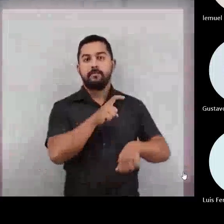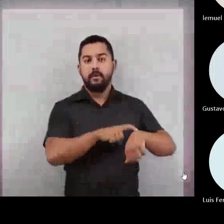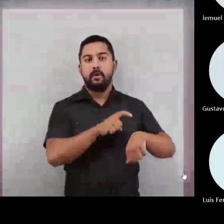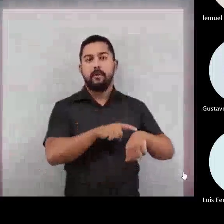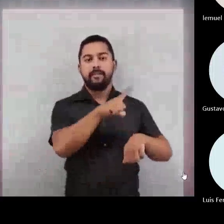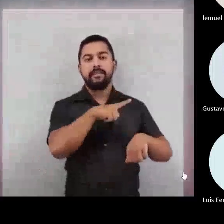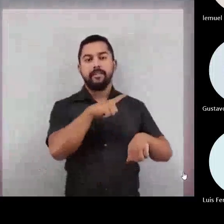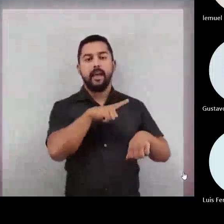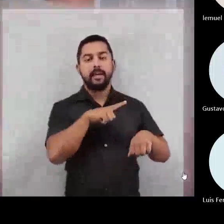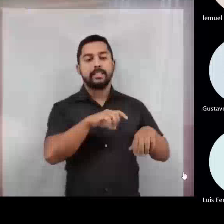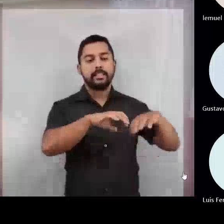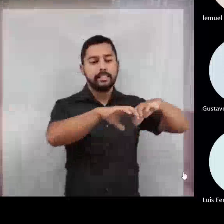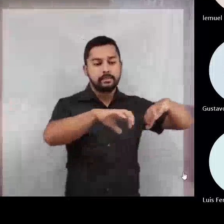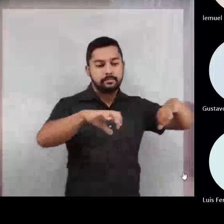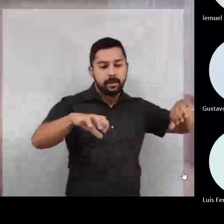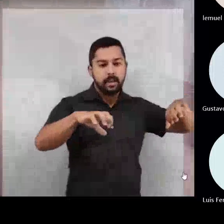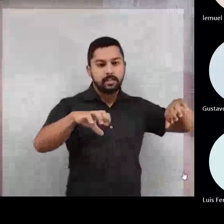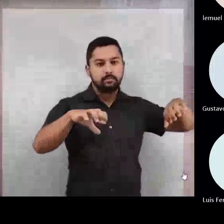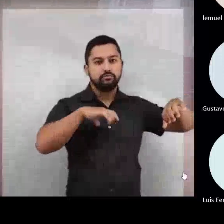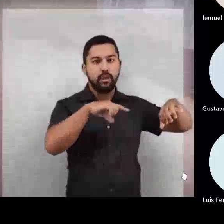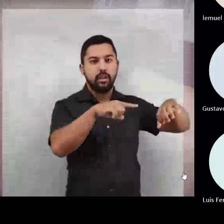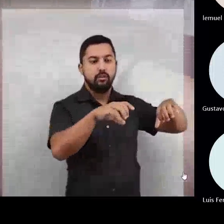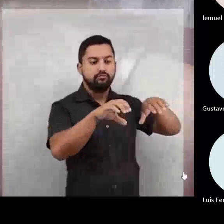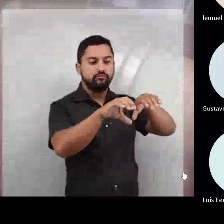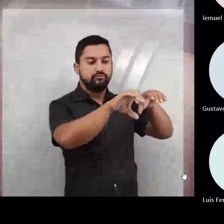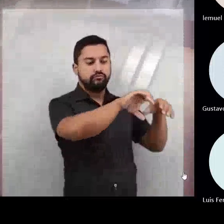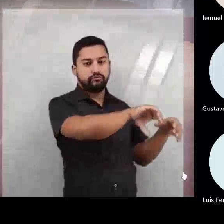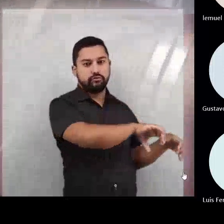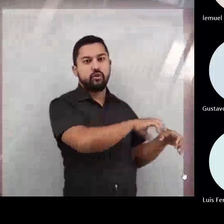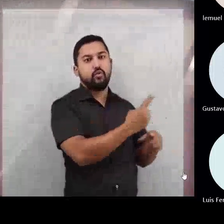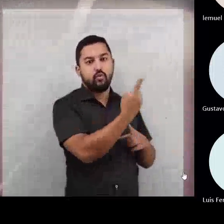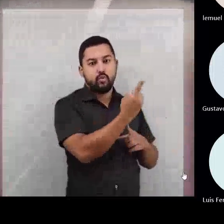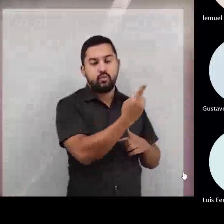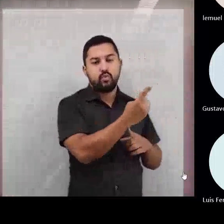Nesta etapa, a lignina é separada das fibras de celulose marrom